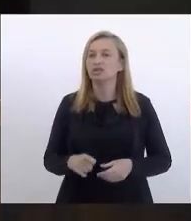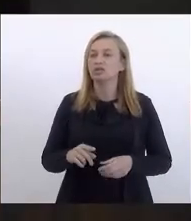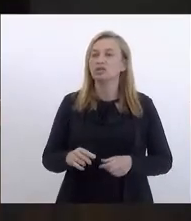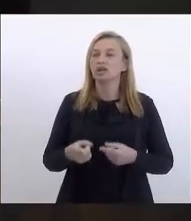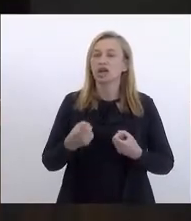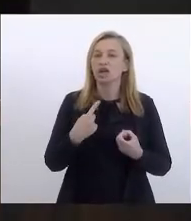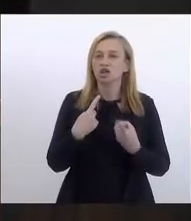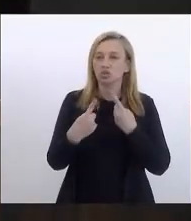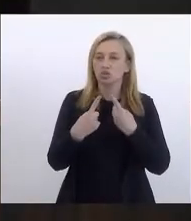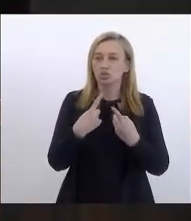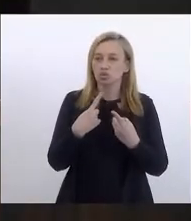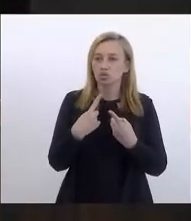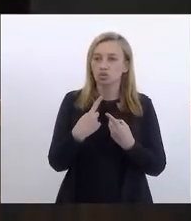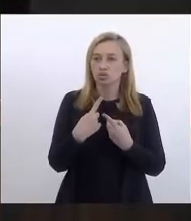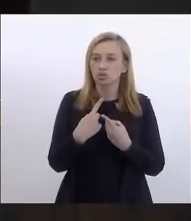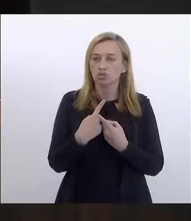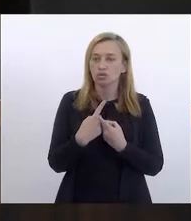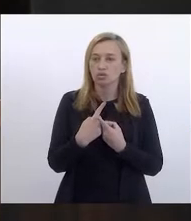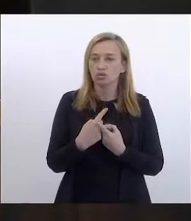emitidos